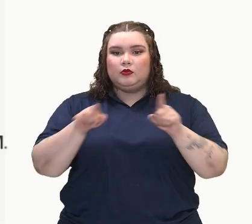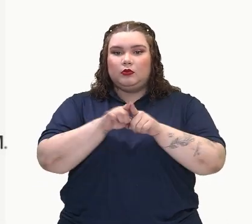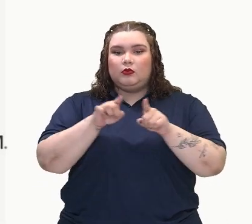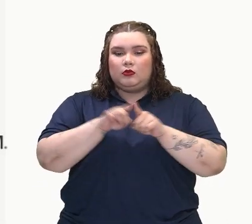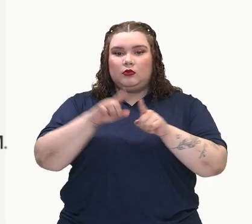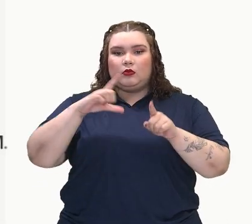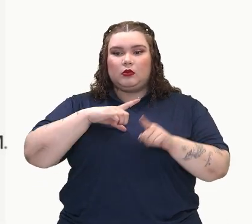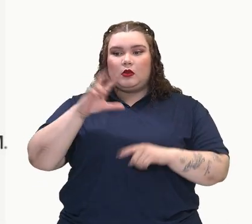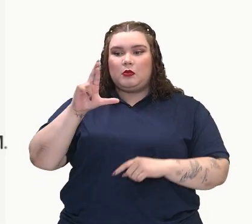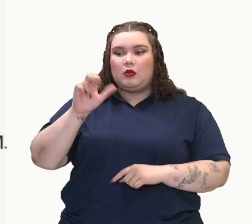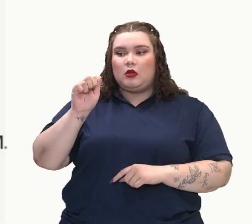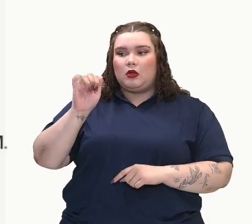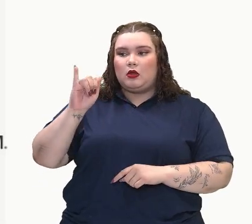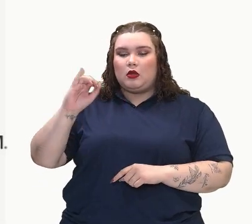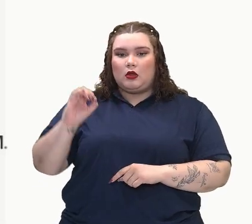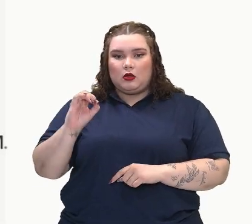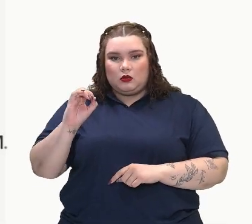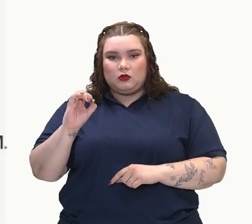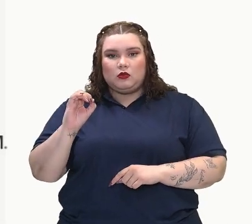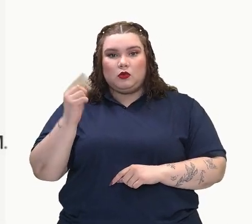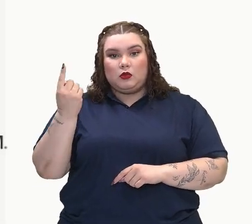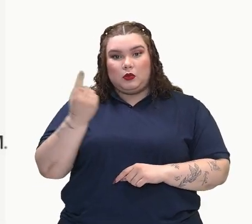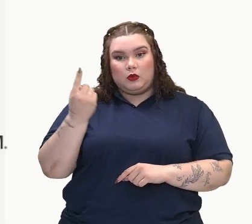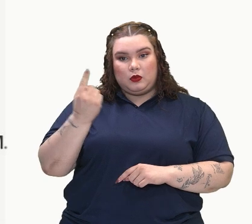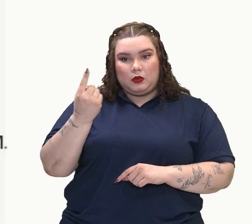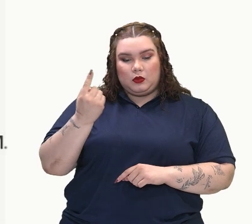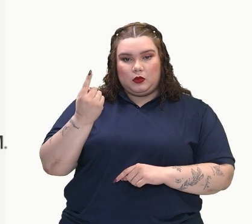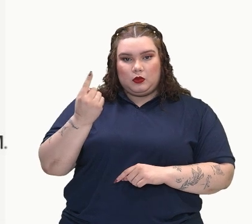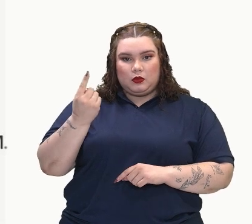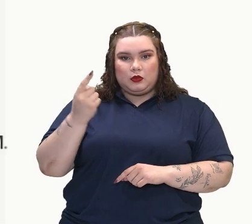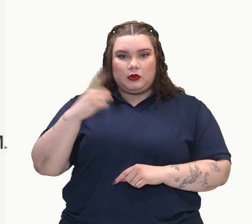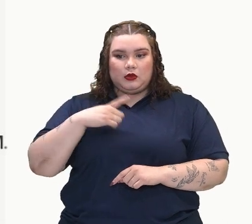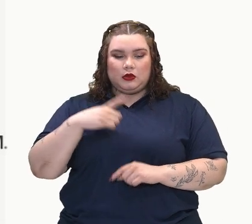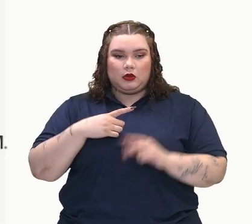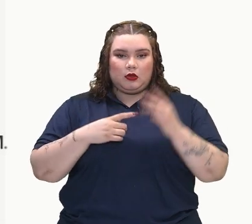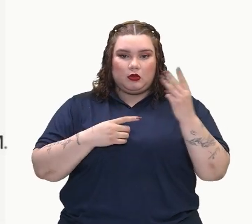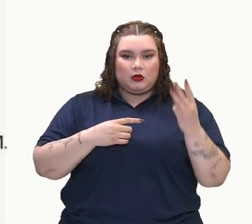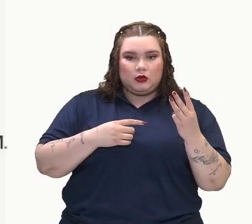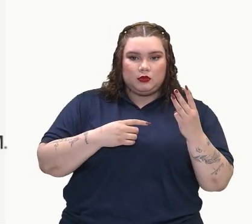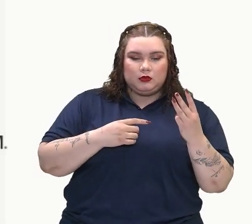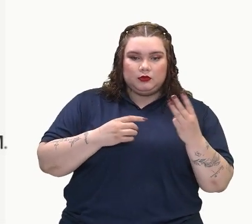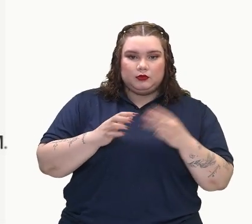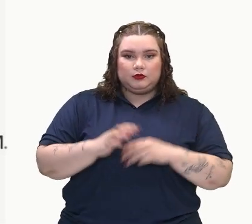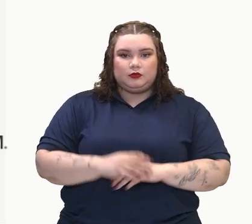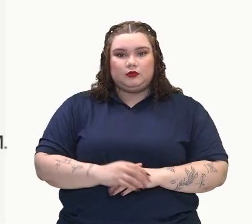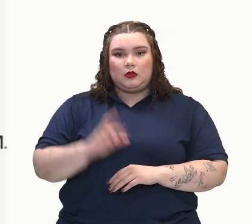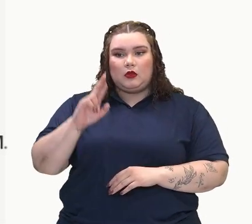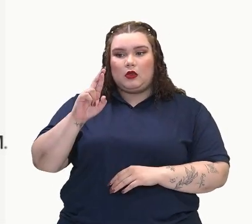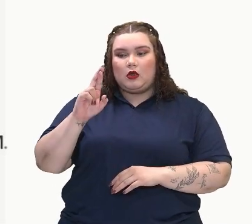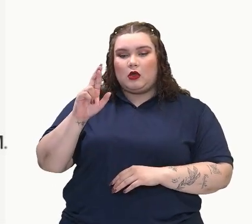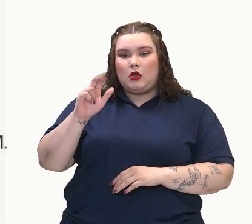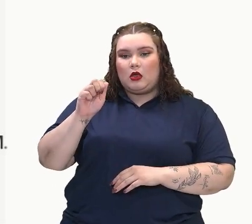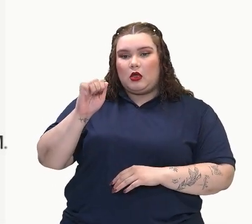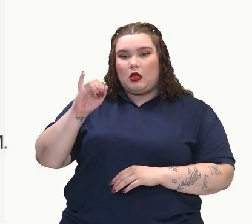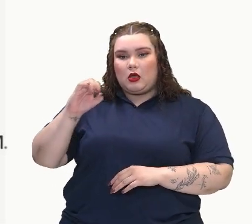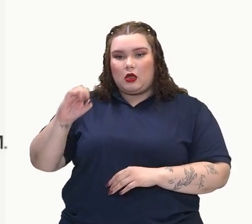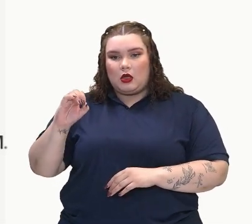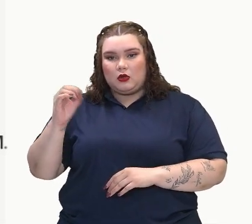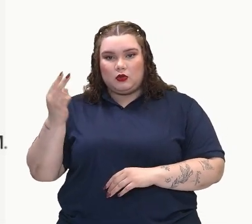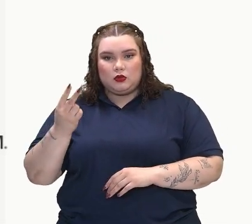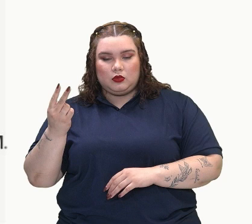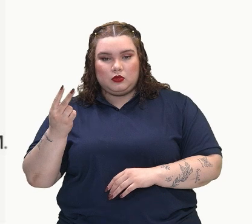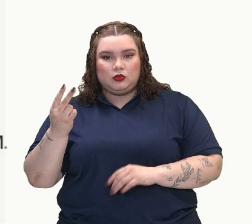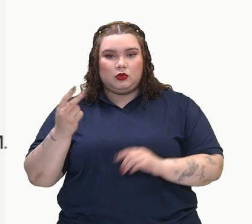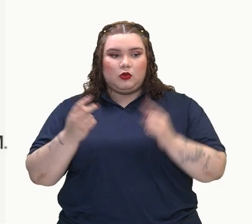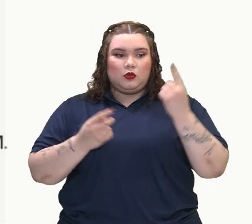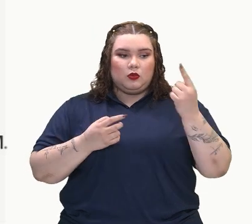medida dos raios. O raio 1 mede 3. O raio 2, 1,1.